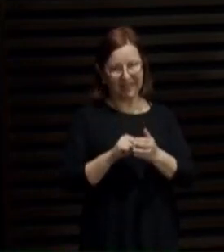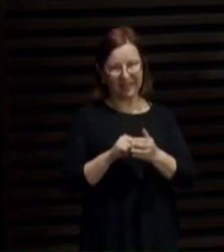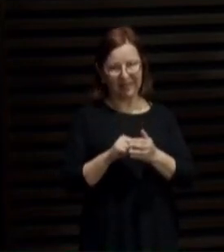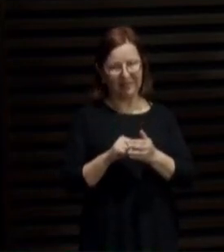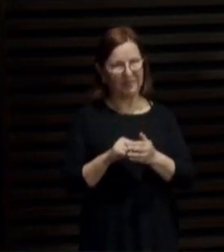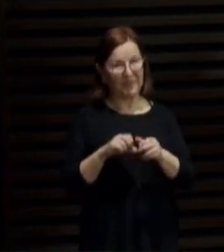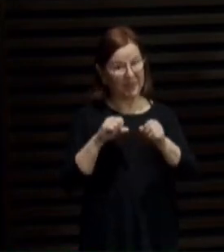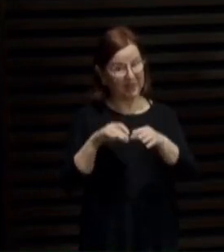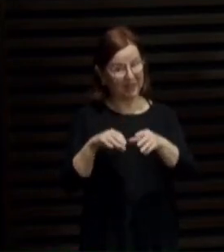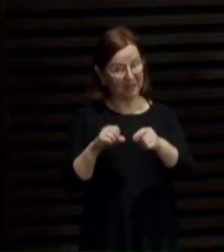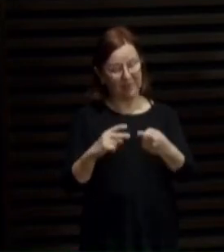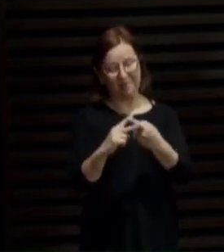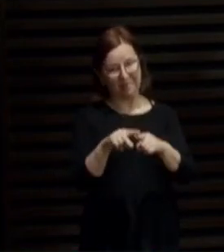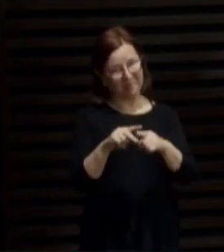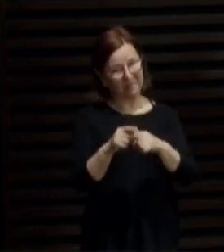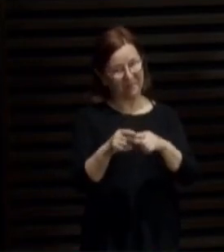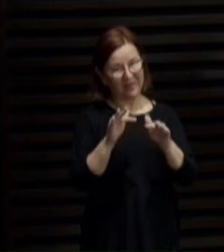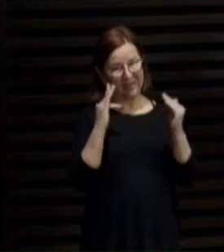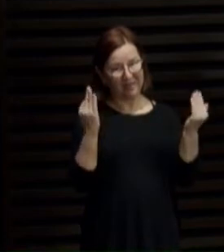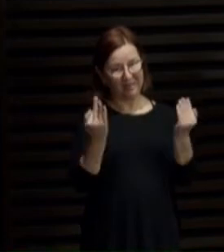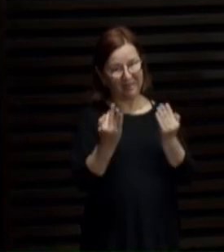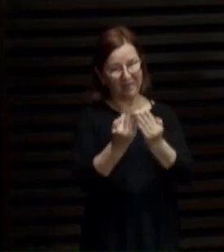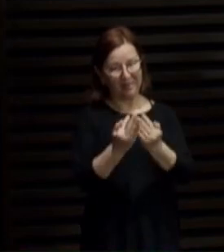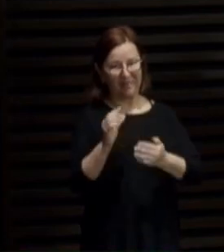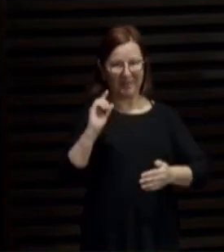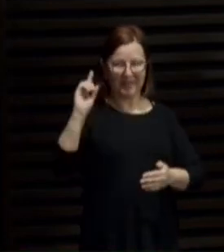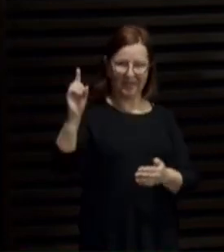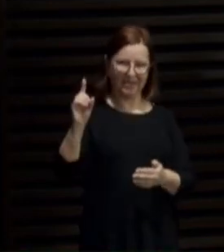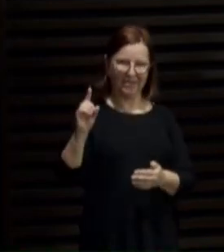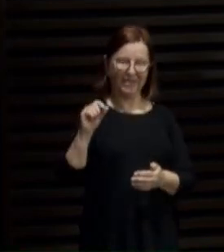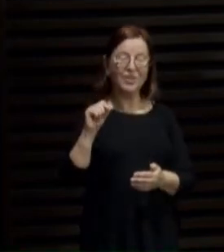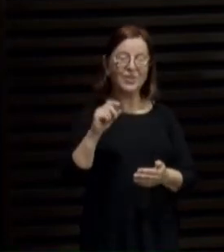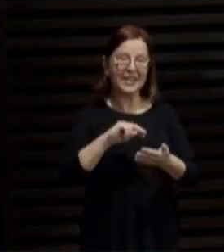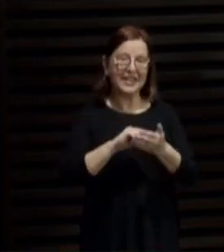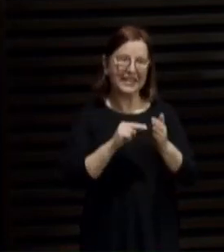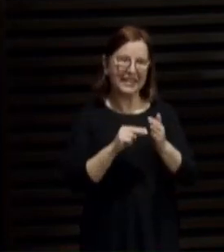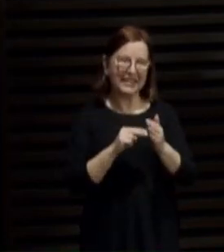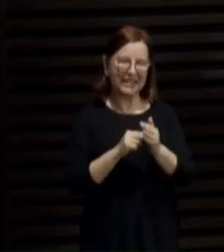correto. O que é a disciplina na igreja?